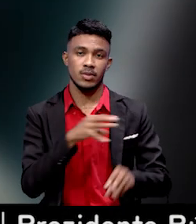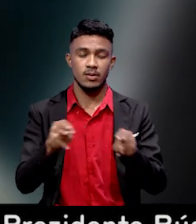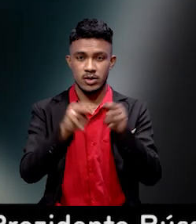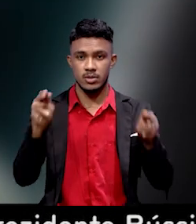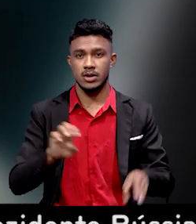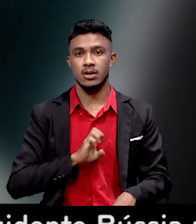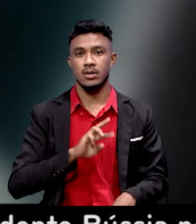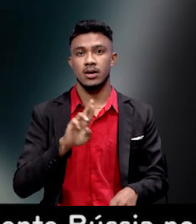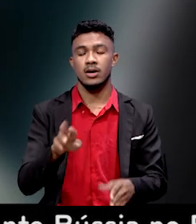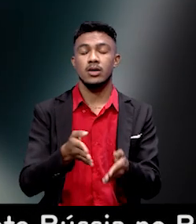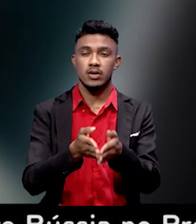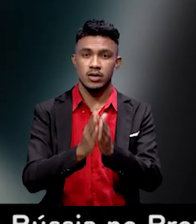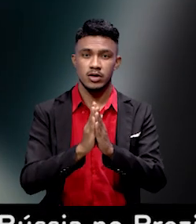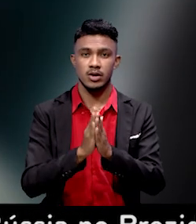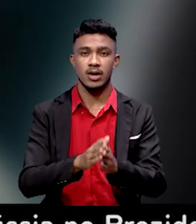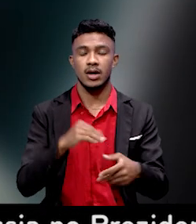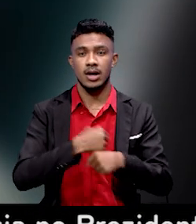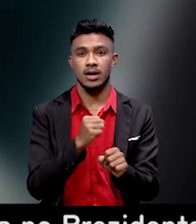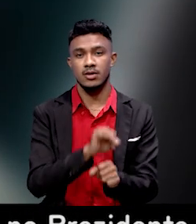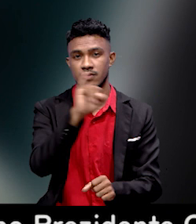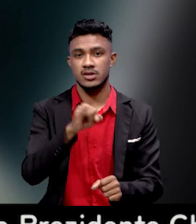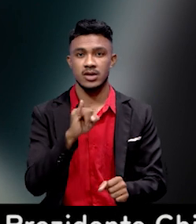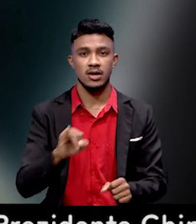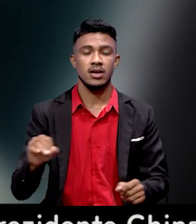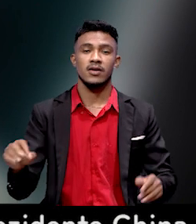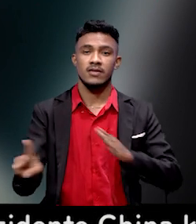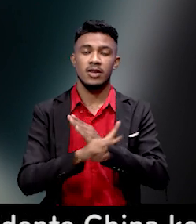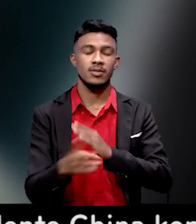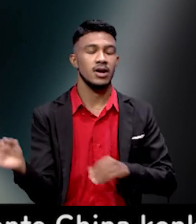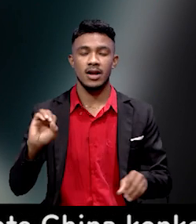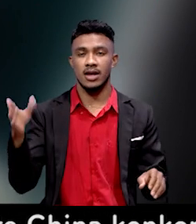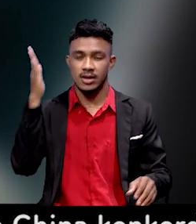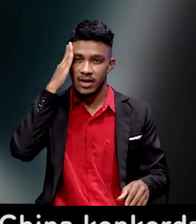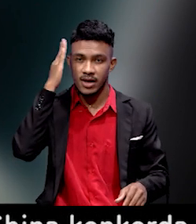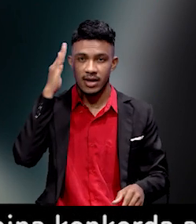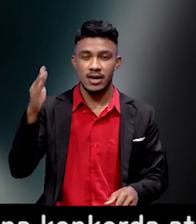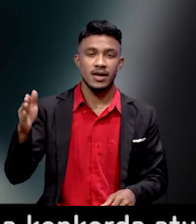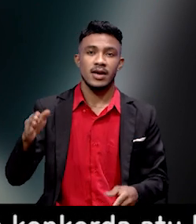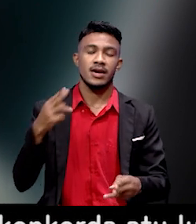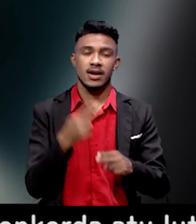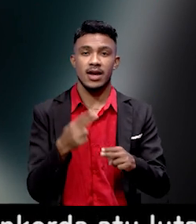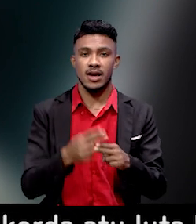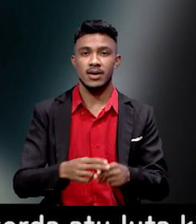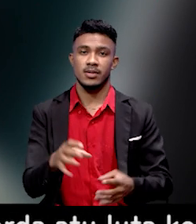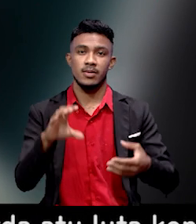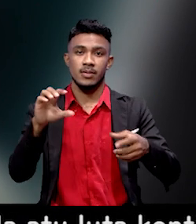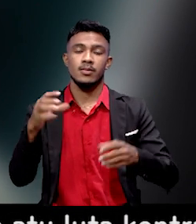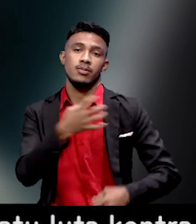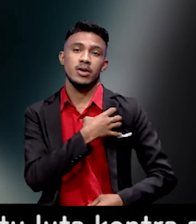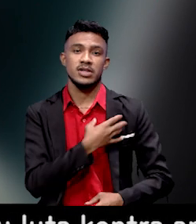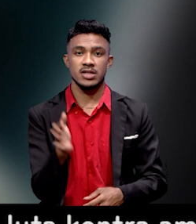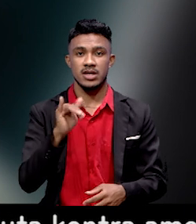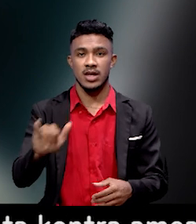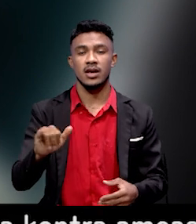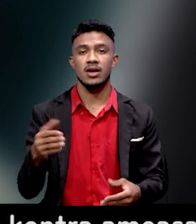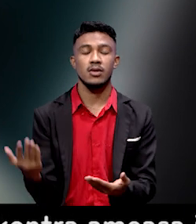comete acto ne. Tamba vítima sira mos la teni identidade membro polícia sira ne, no mos exige ba pedia gazota atu lok